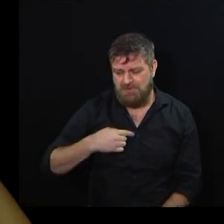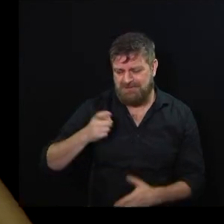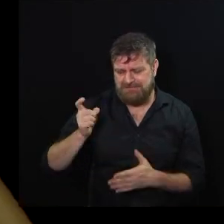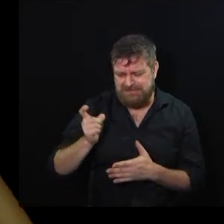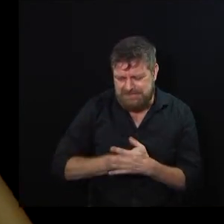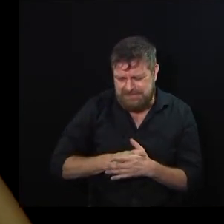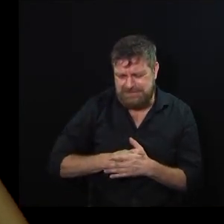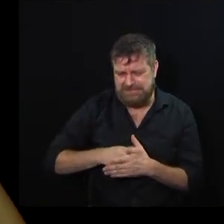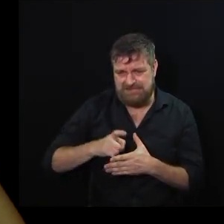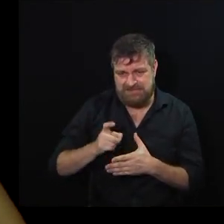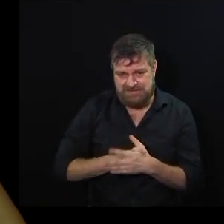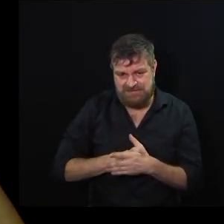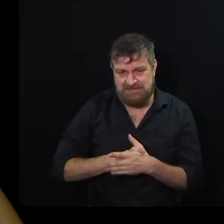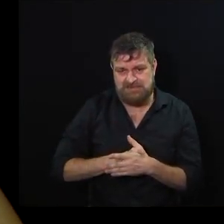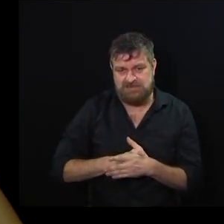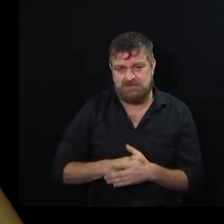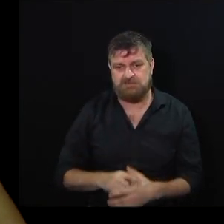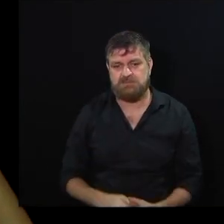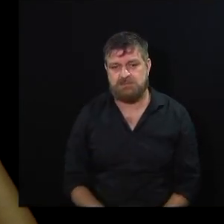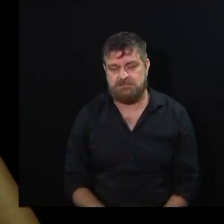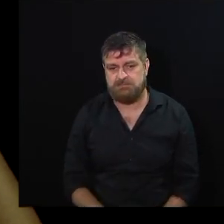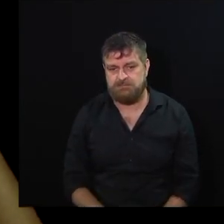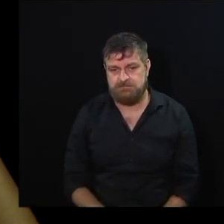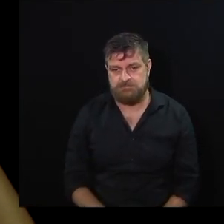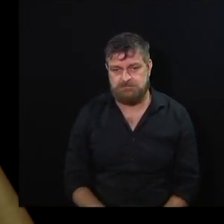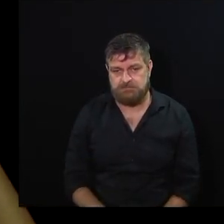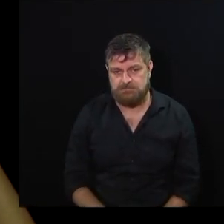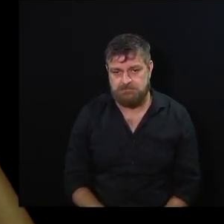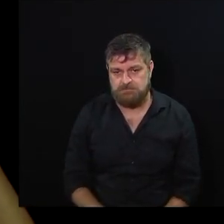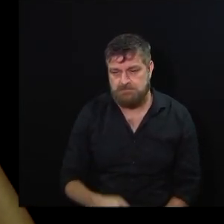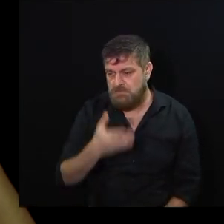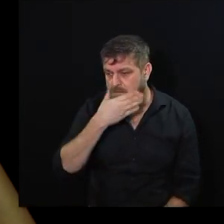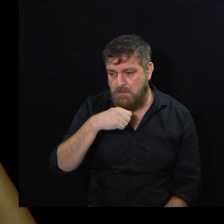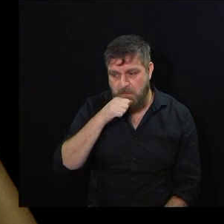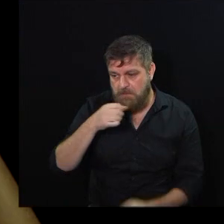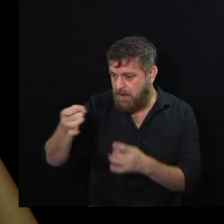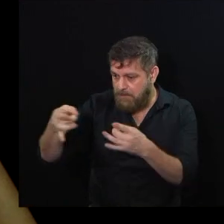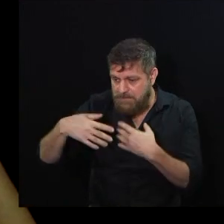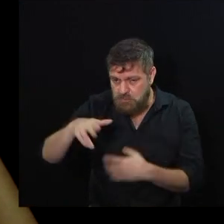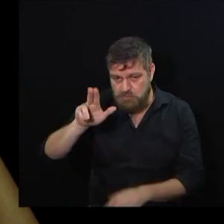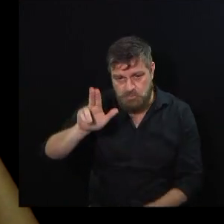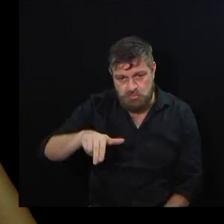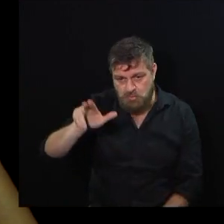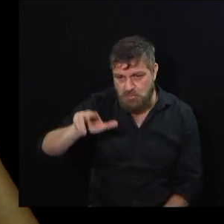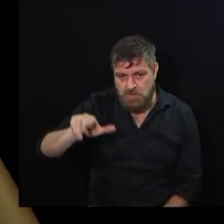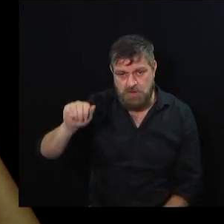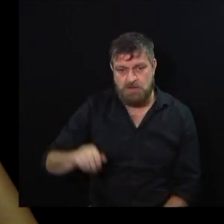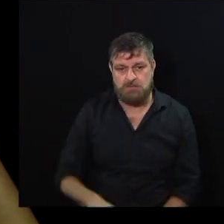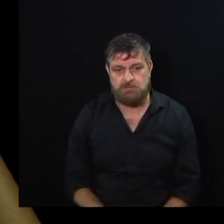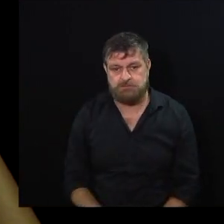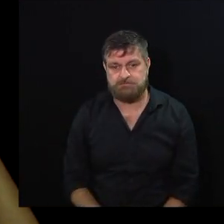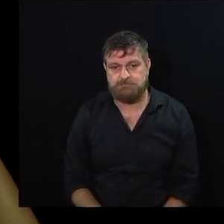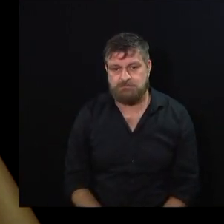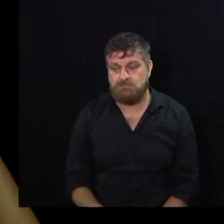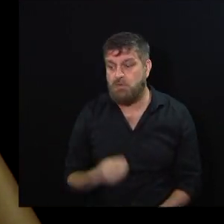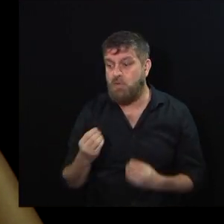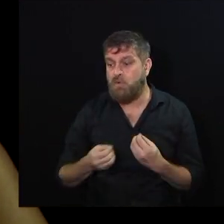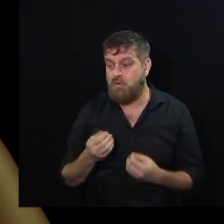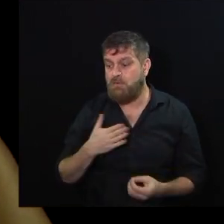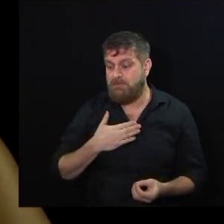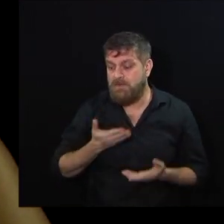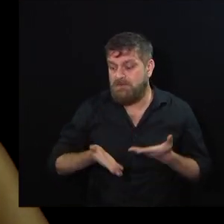tendo sido pago, para poder pagar meu tratamento, que é muito